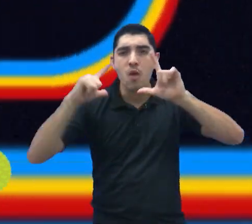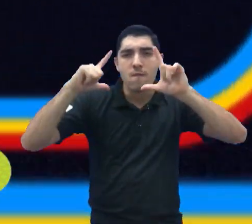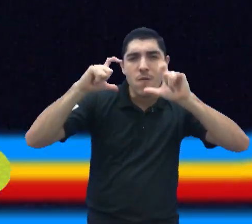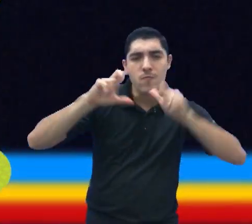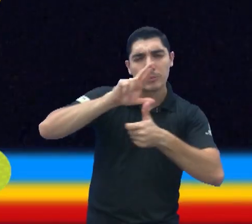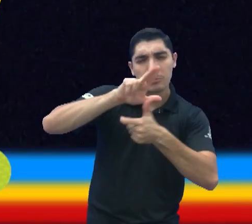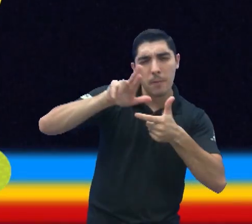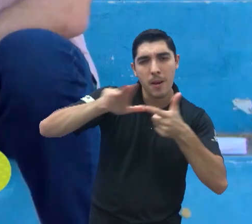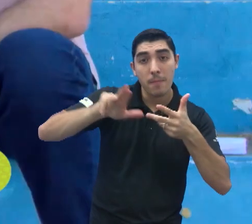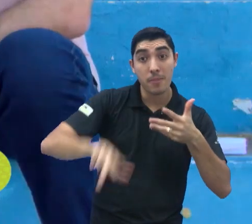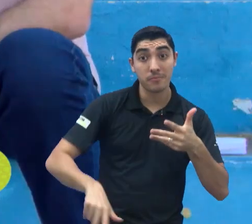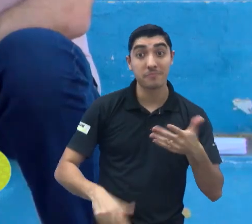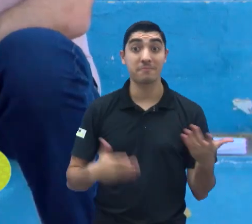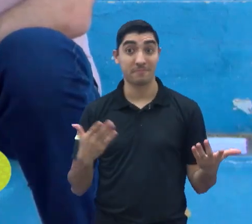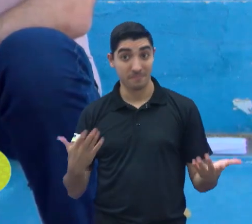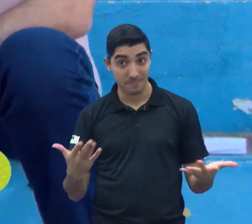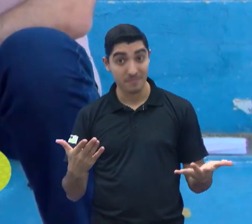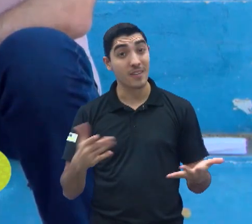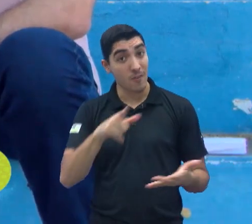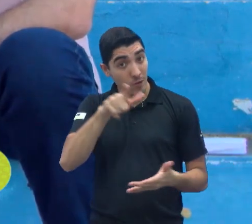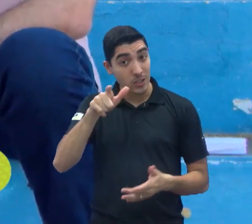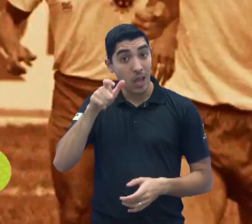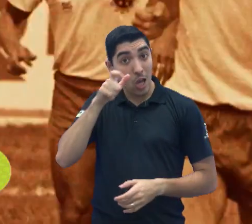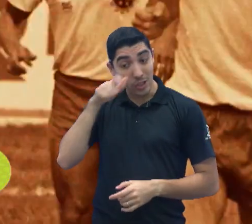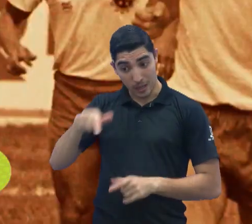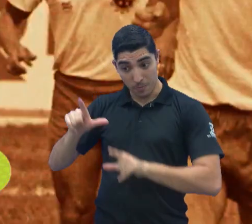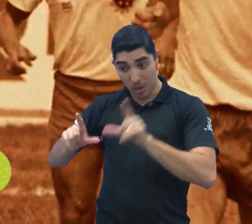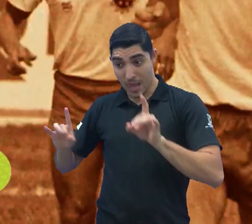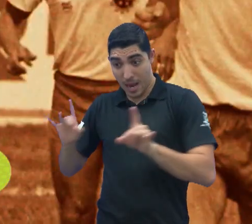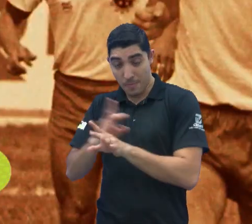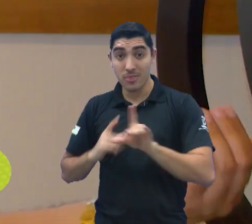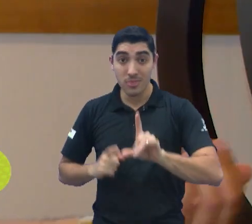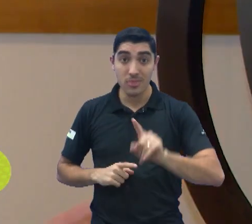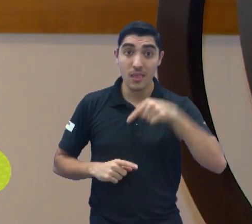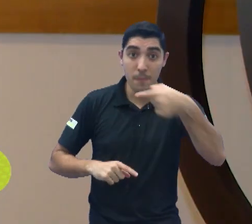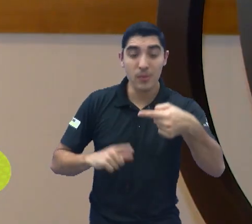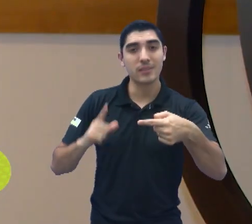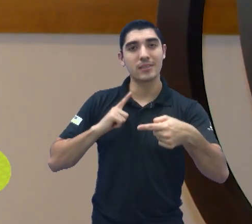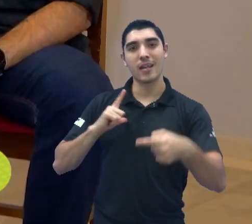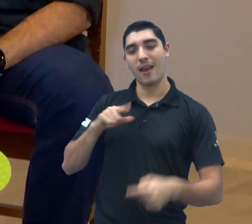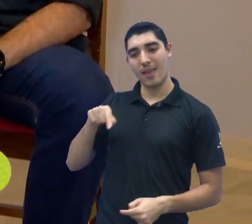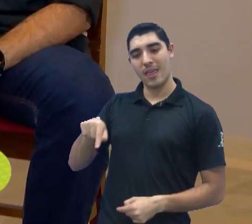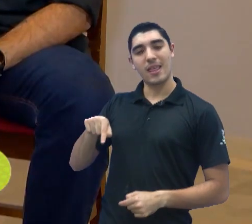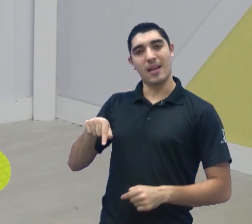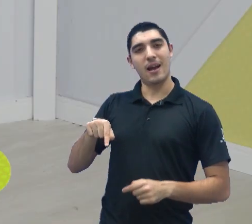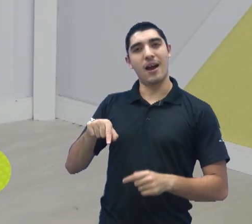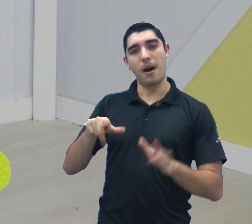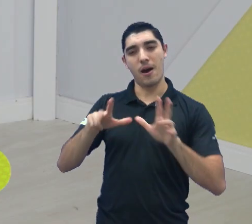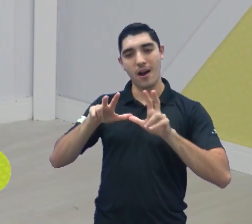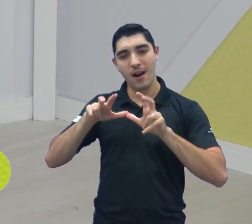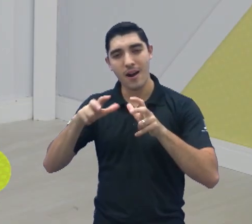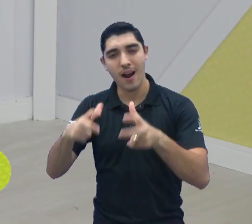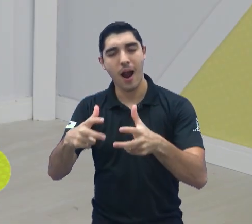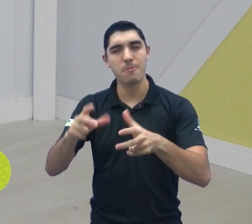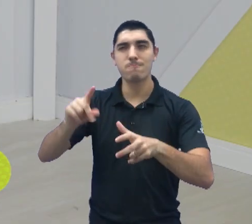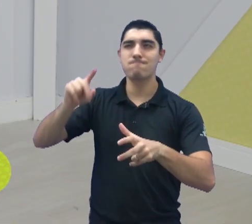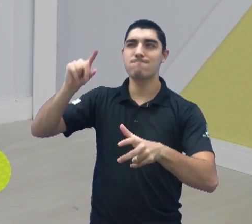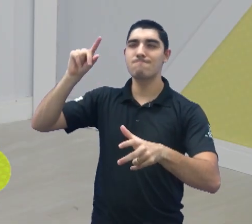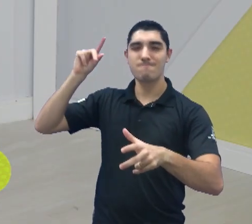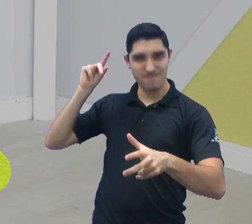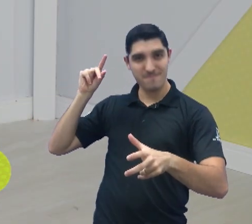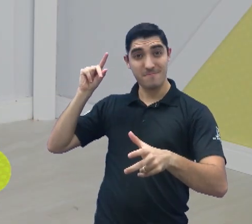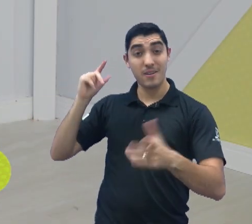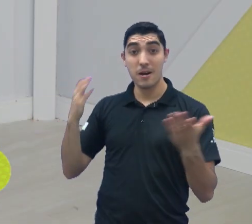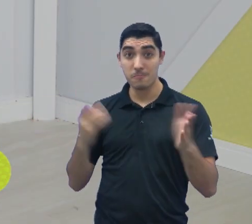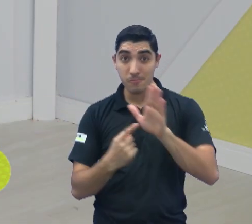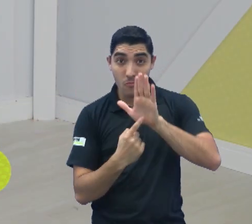Então, fique ligado, hein? Depois do Hora do Esporte, tem o Câmara do Tempo com o Brunão Castilho, não tenho dúvida, será um